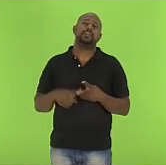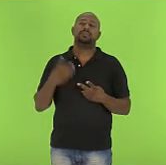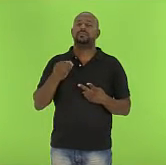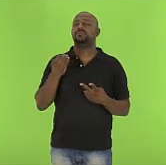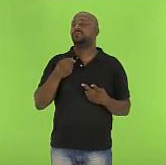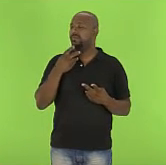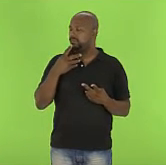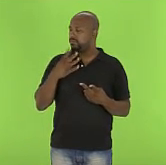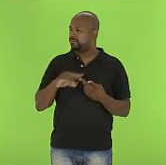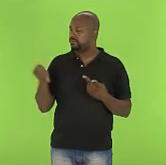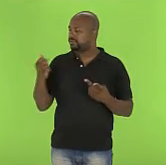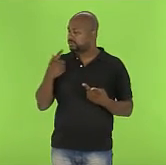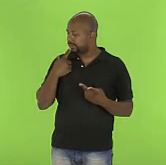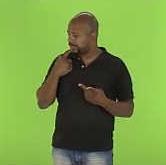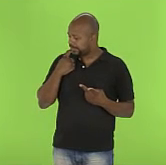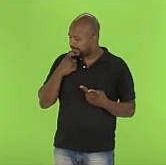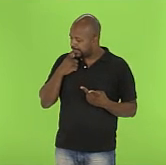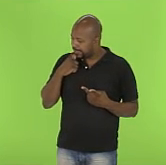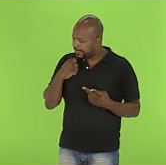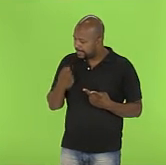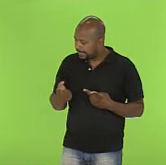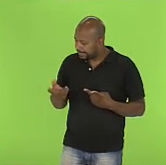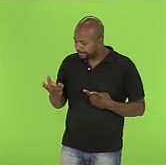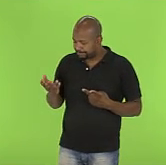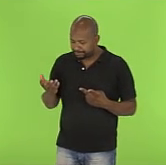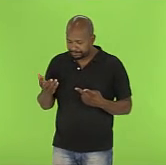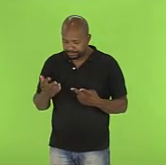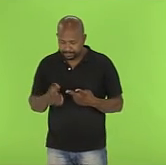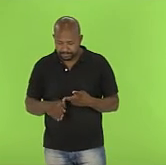como... me foge a palavra aqui agora.